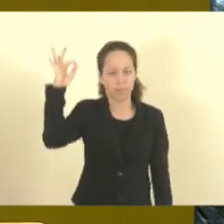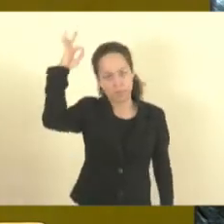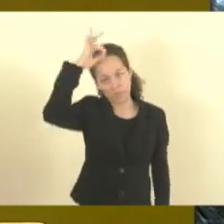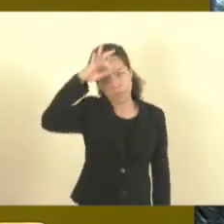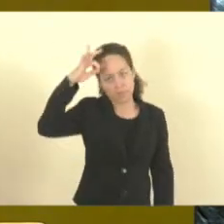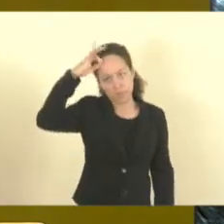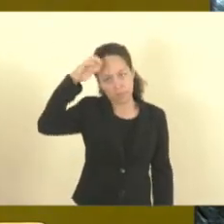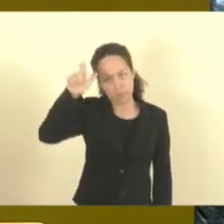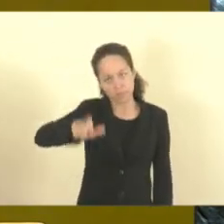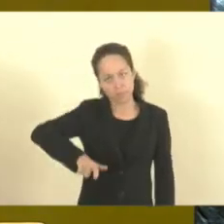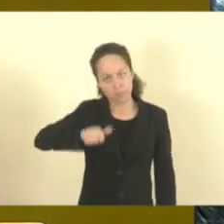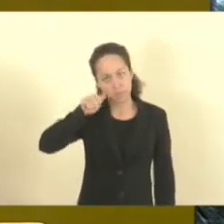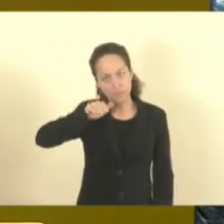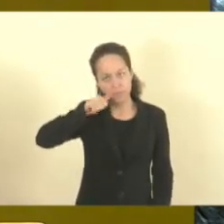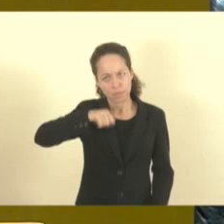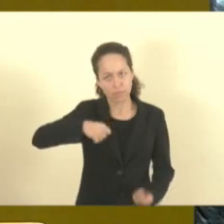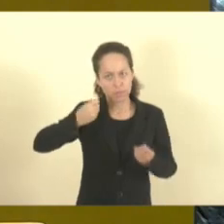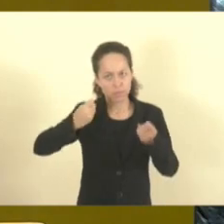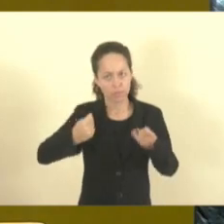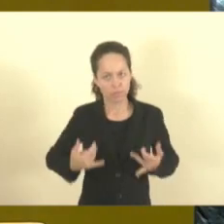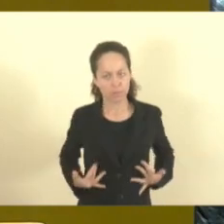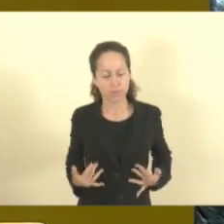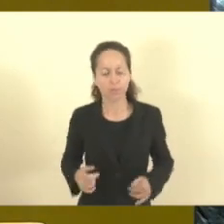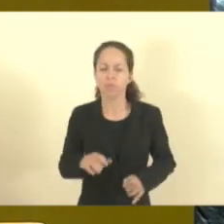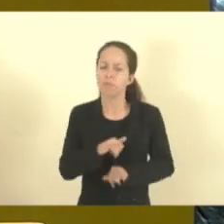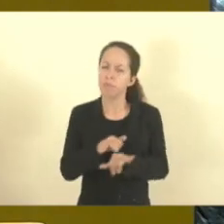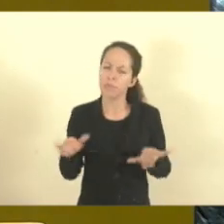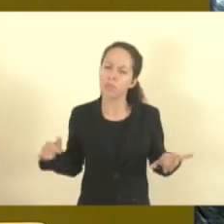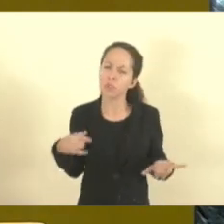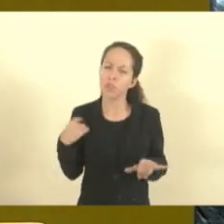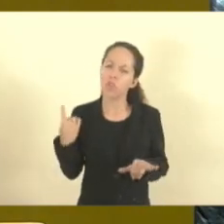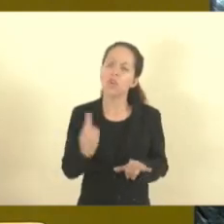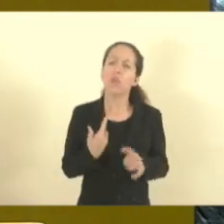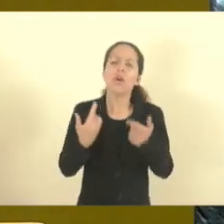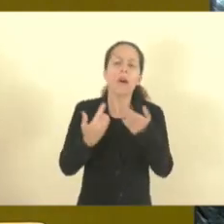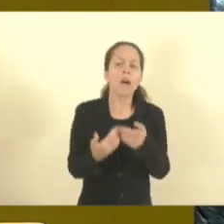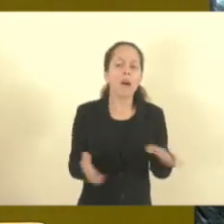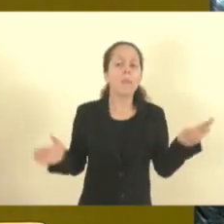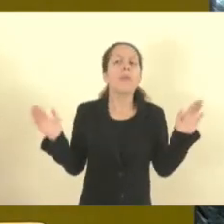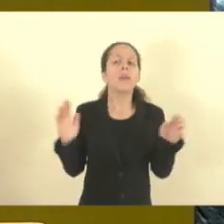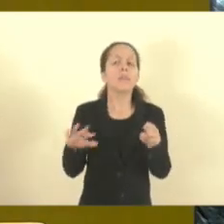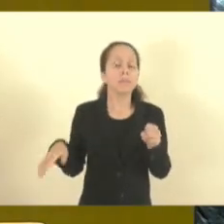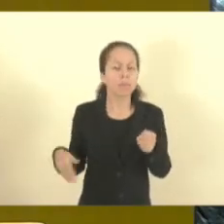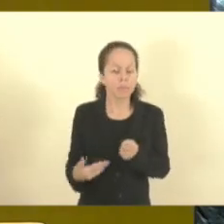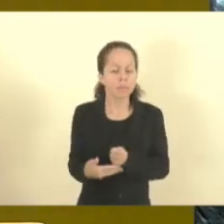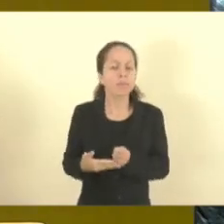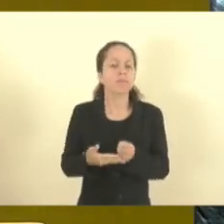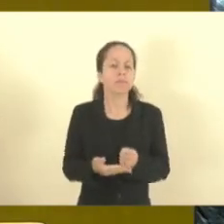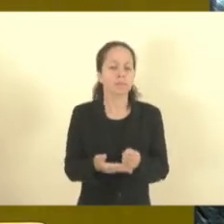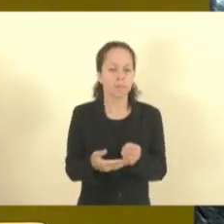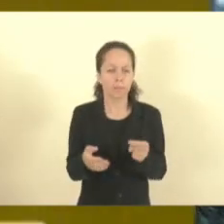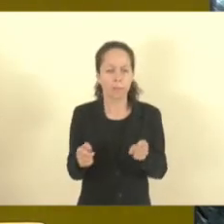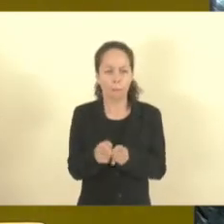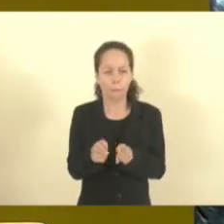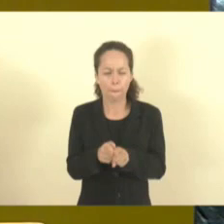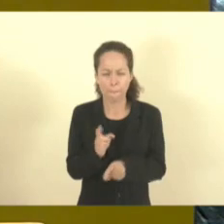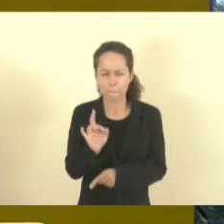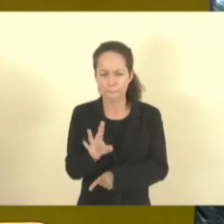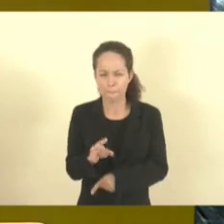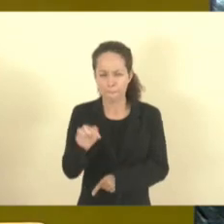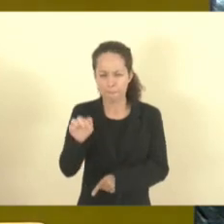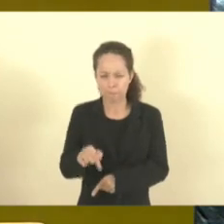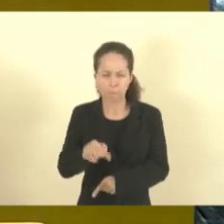a senhora colocou. Eu quero dizer que nós estamos à disposição também para poder somar as iniciativas que estão não só no âmbito